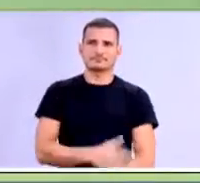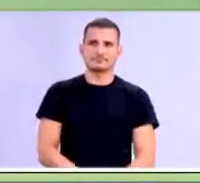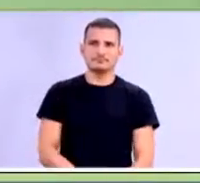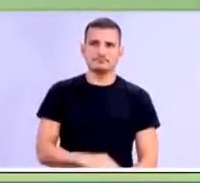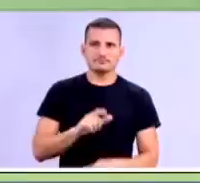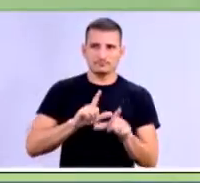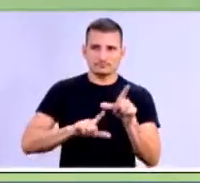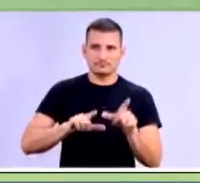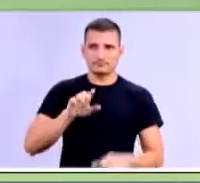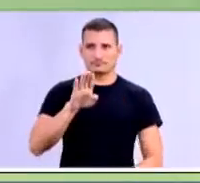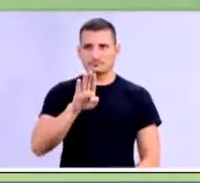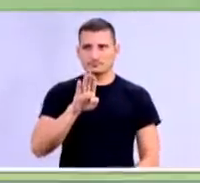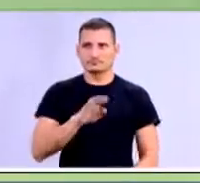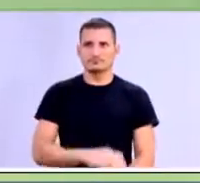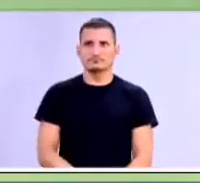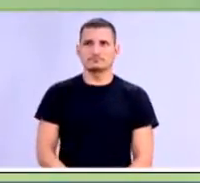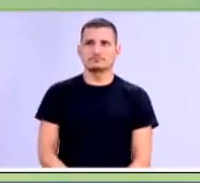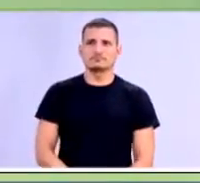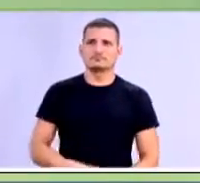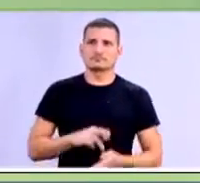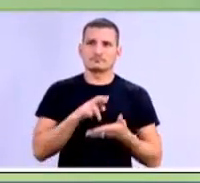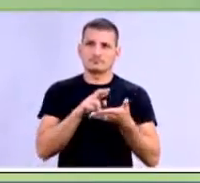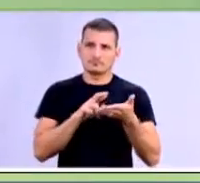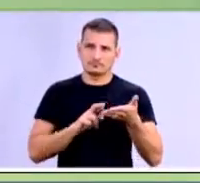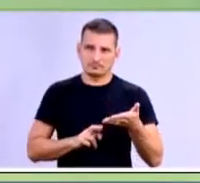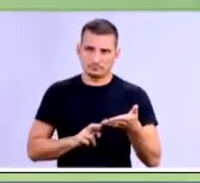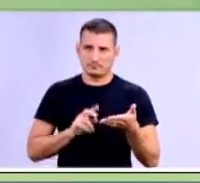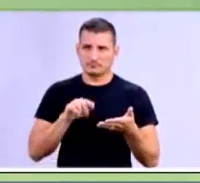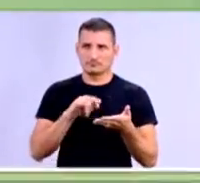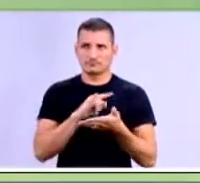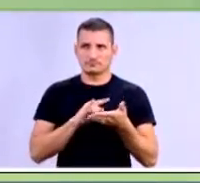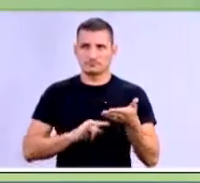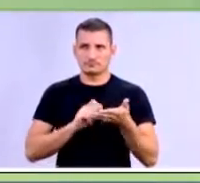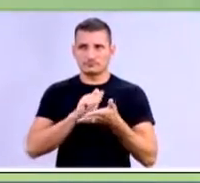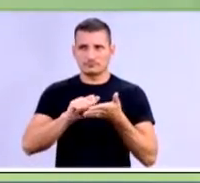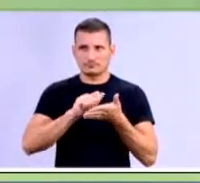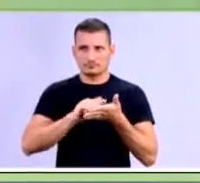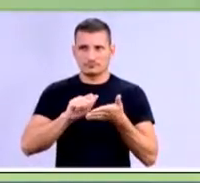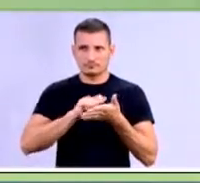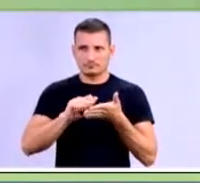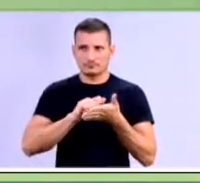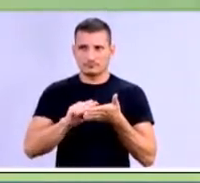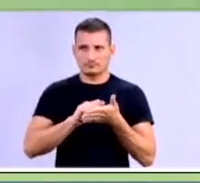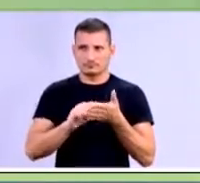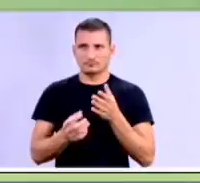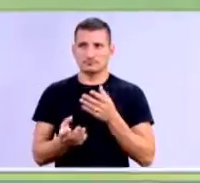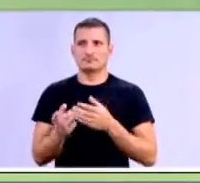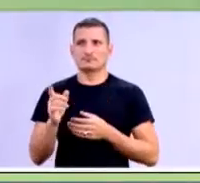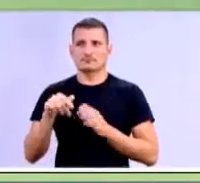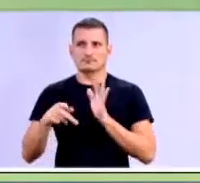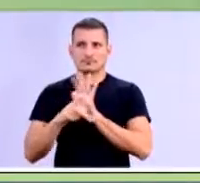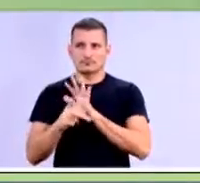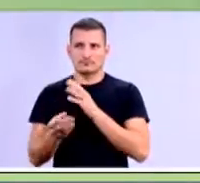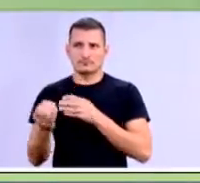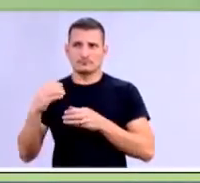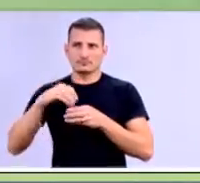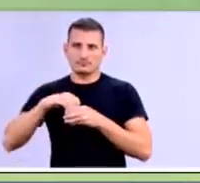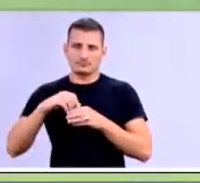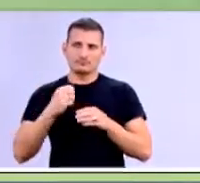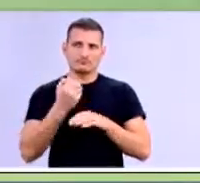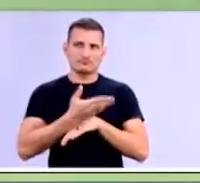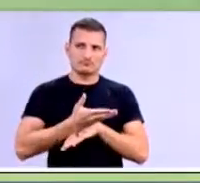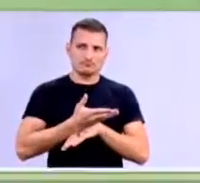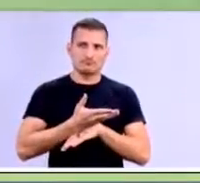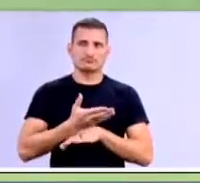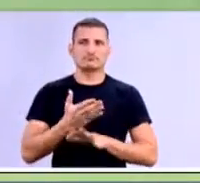O requerimento, aqui está afirmando que é um documento escrito de uso interno e externo. Eu acho que a